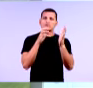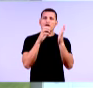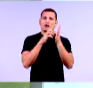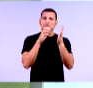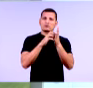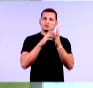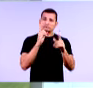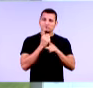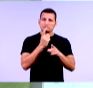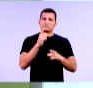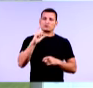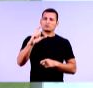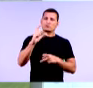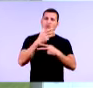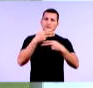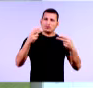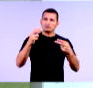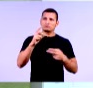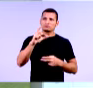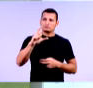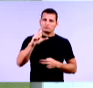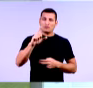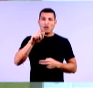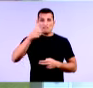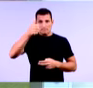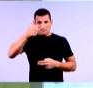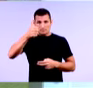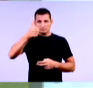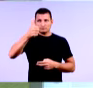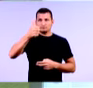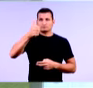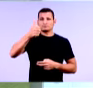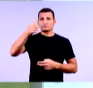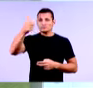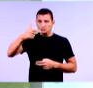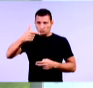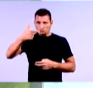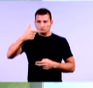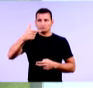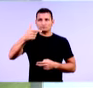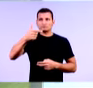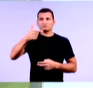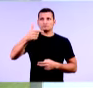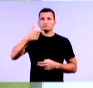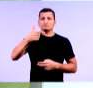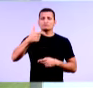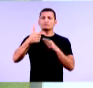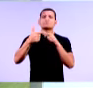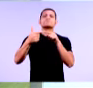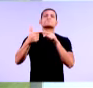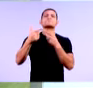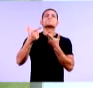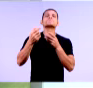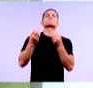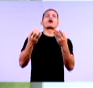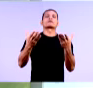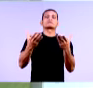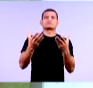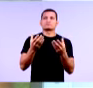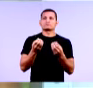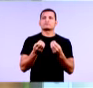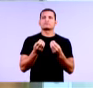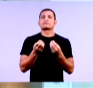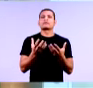características desse objeto. Então esse aí é um pilar do objeto. O outro pilar, para que ele serve? Então você fala, ó,